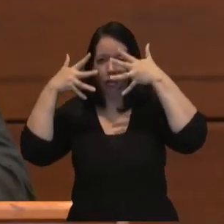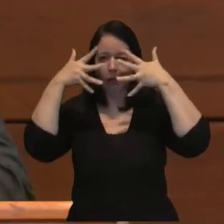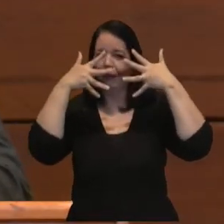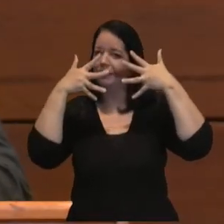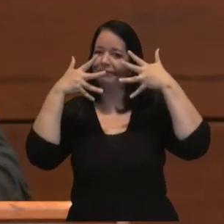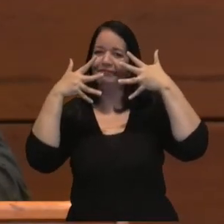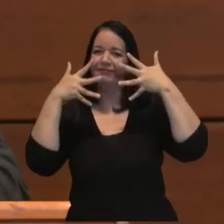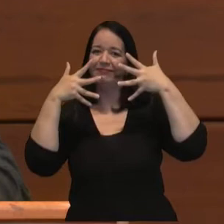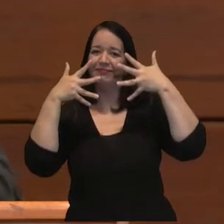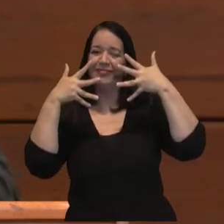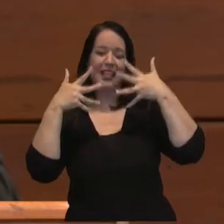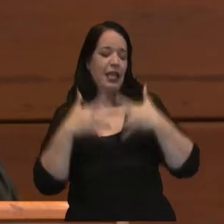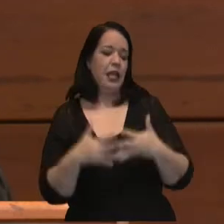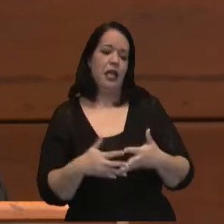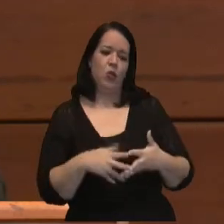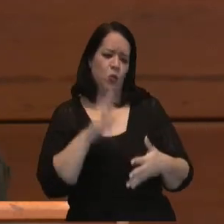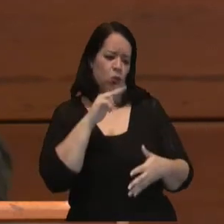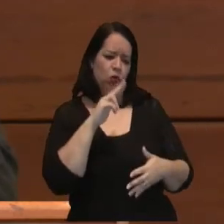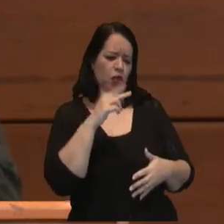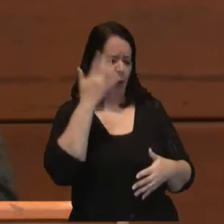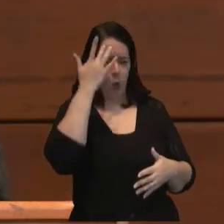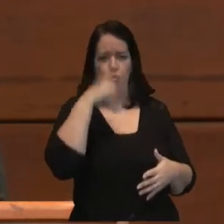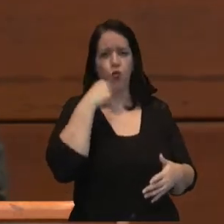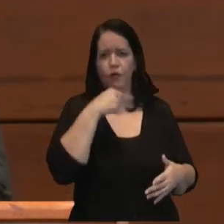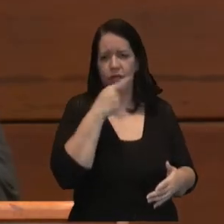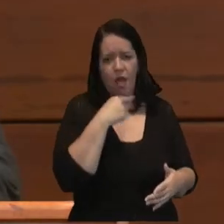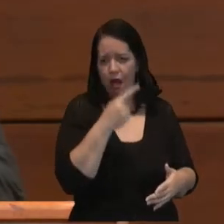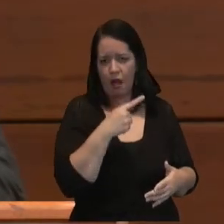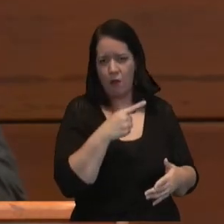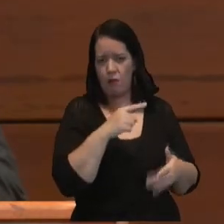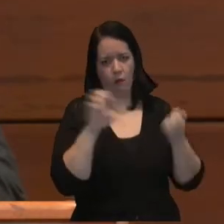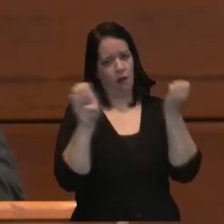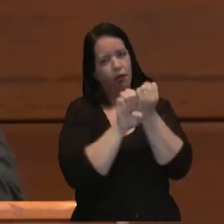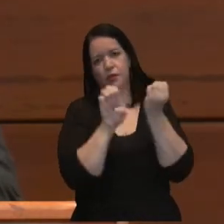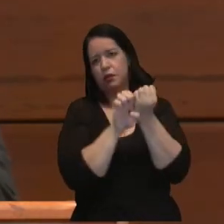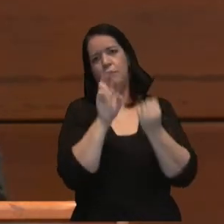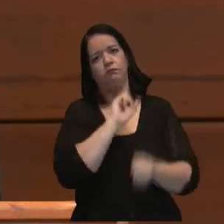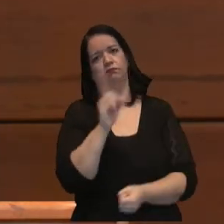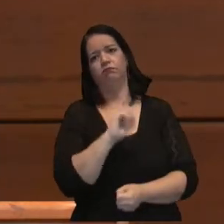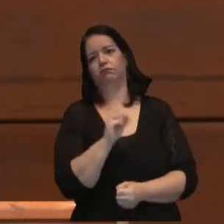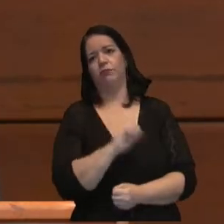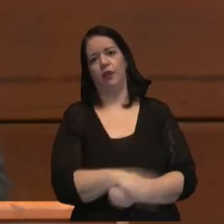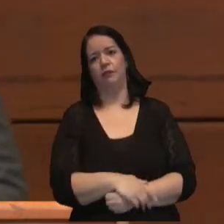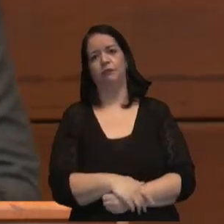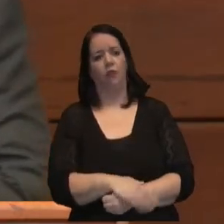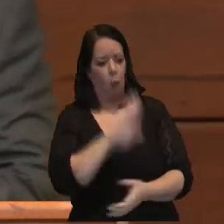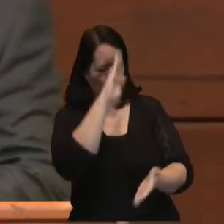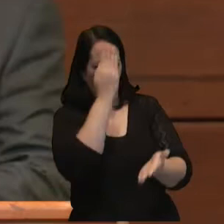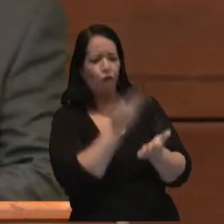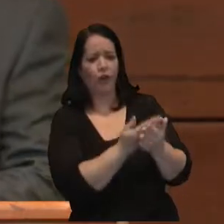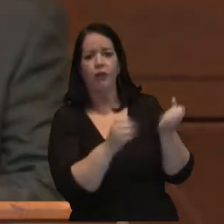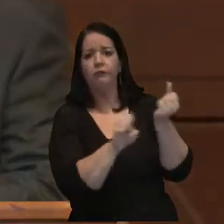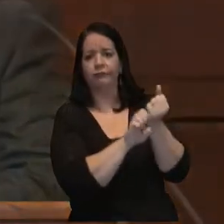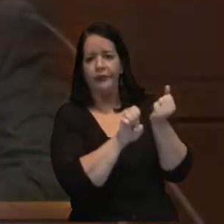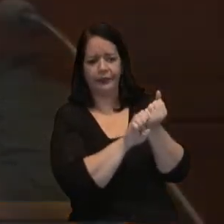a impressão de um cego conduzindo um bando de cegos. E nós vivemos dias assim, meus irmãos, em que facilmente